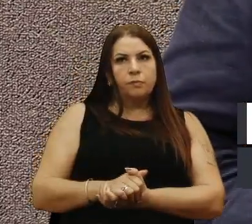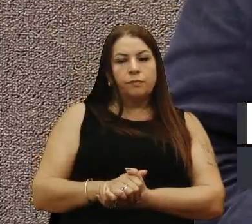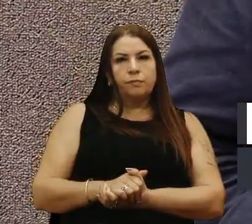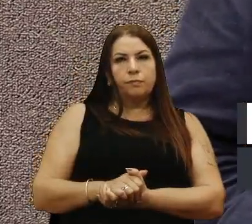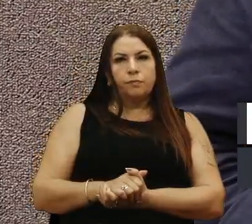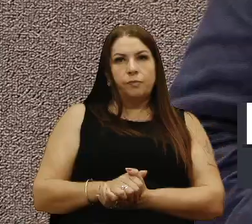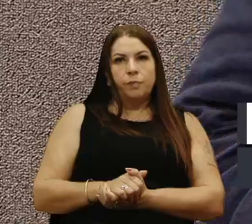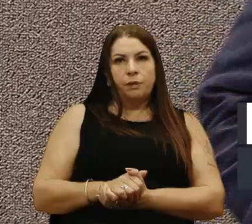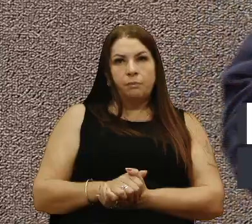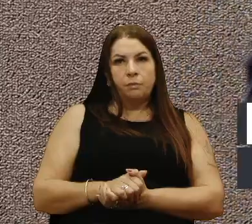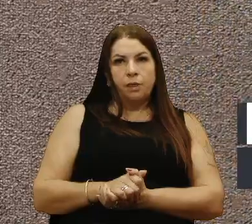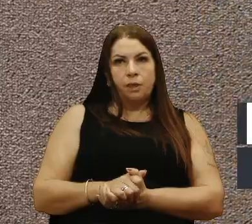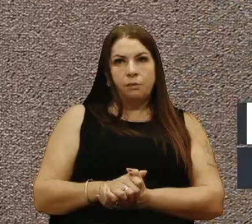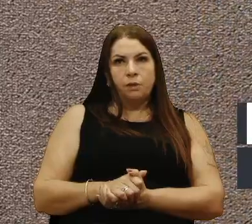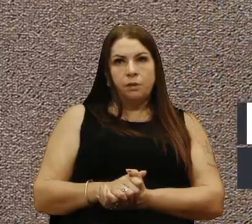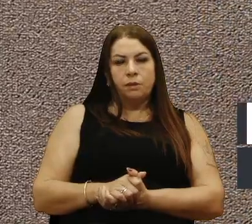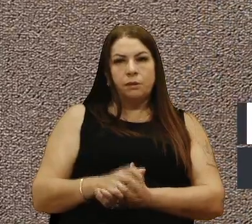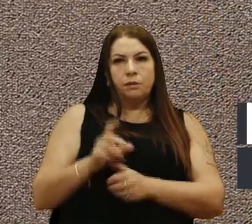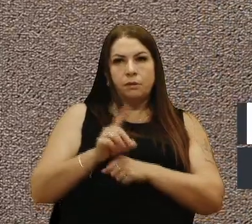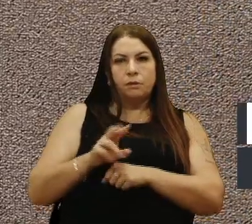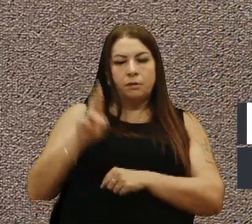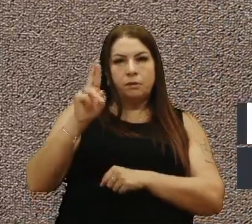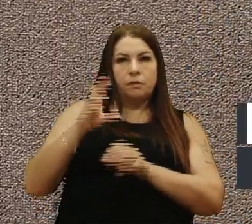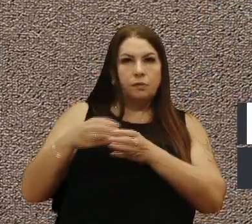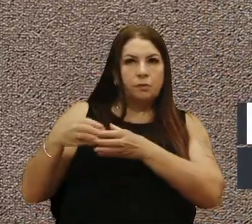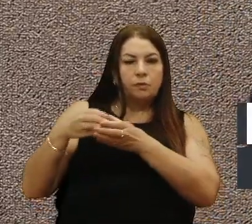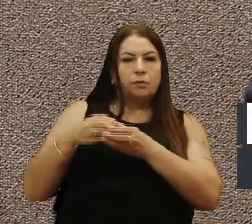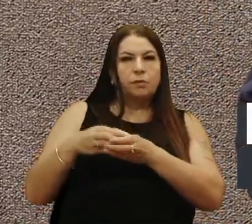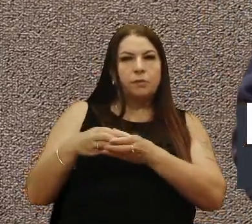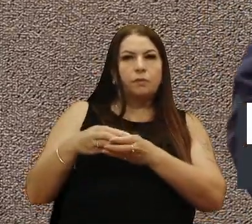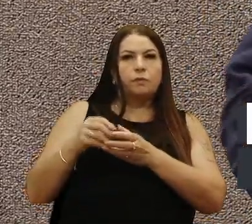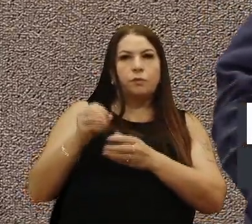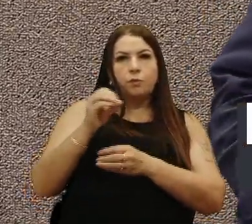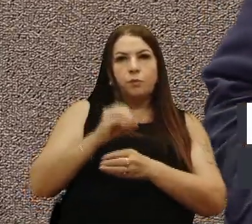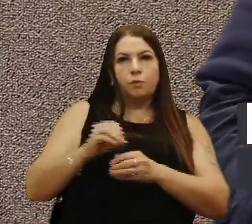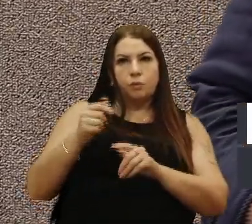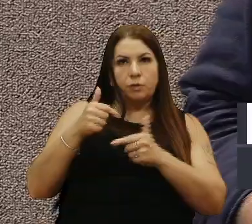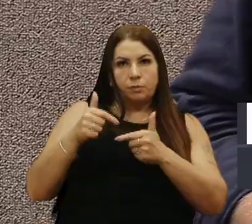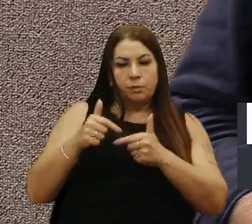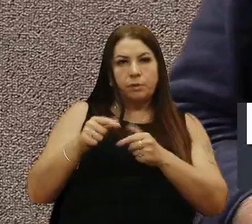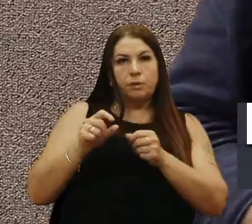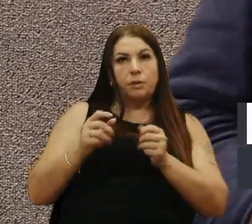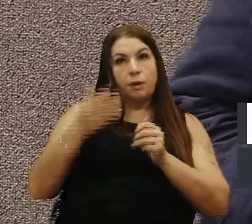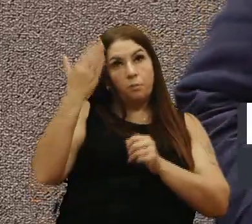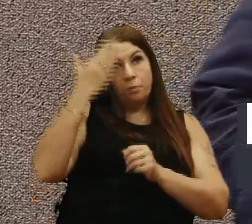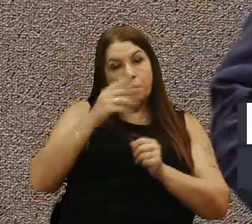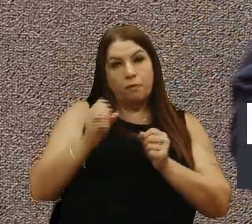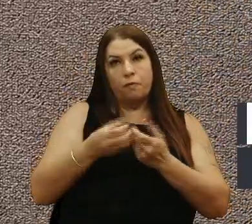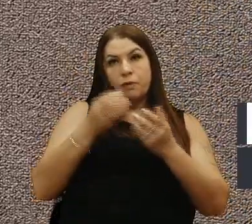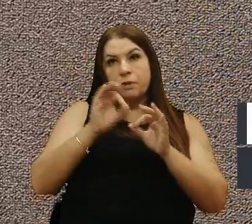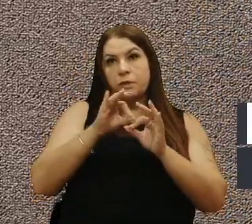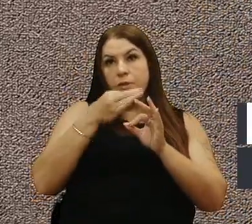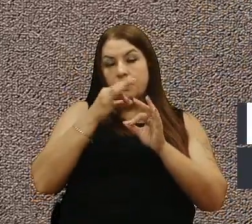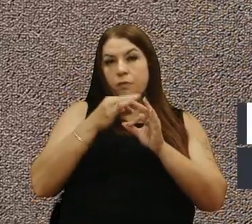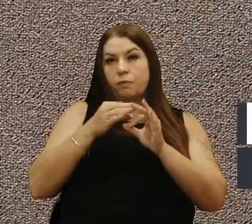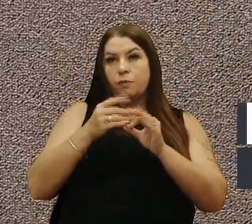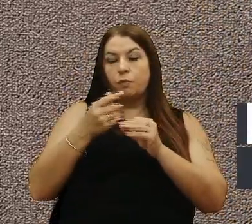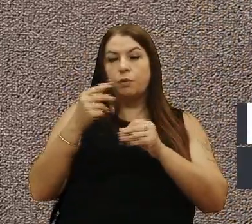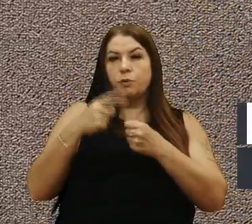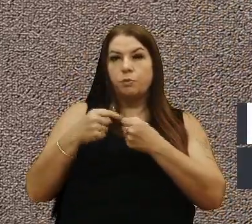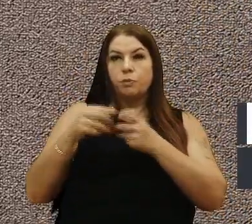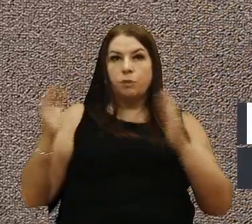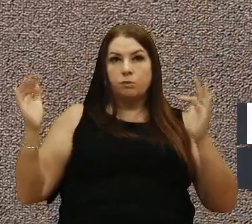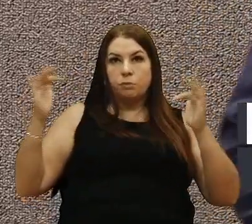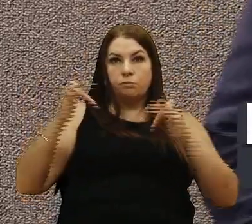qual tem doutorado em turismo e tem feito um belíssimo trabalho, e a prova foi a Festa da Uva de quantos municípios de fora